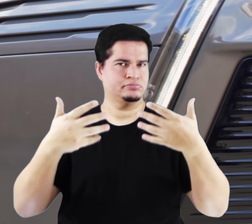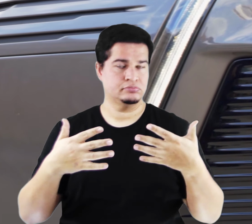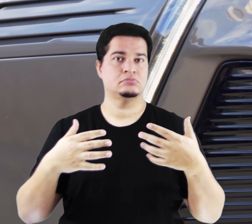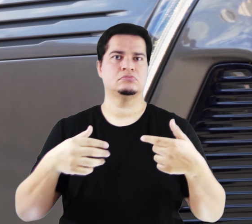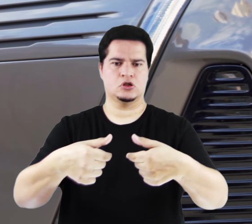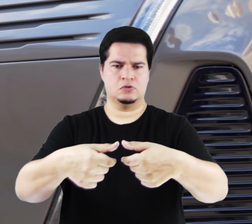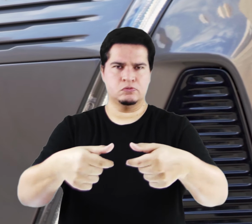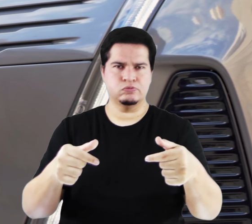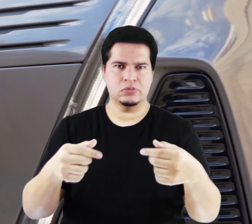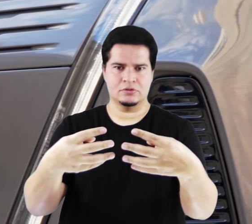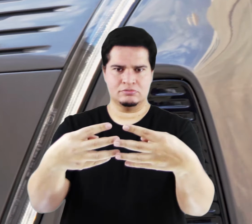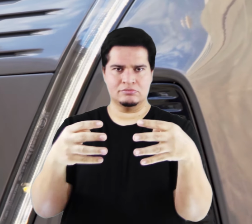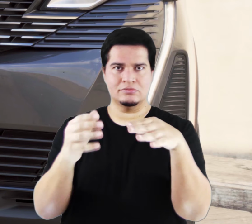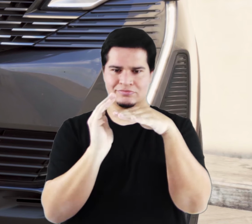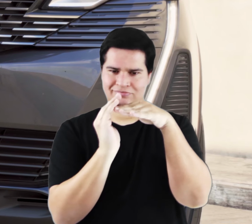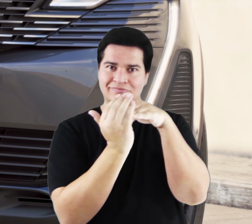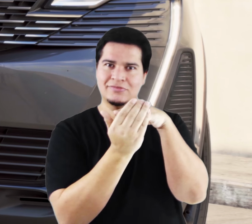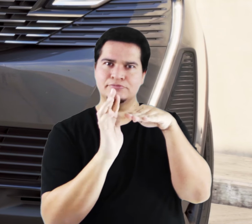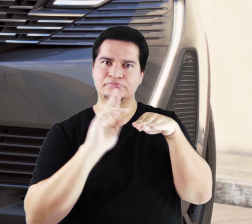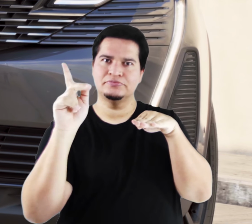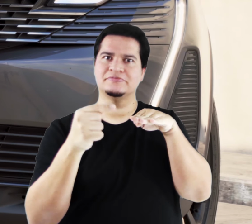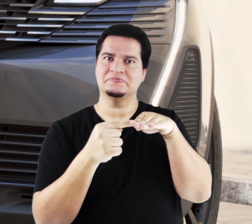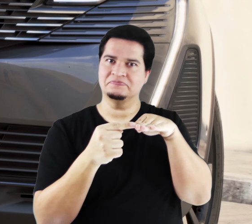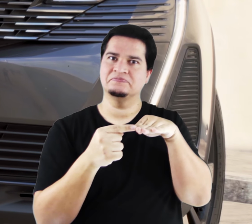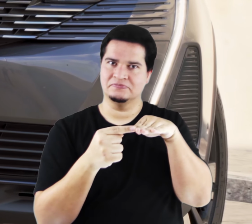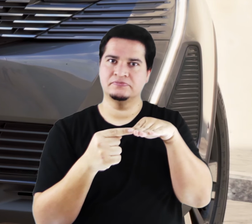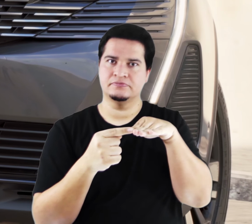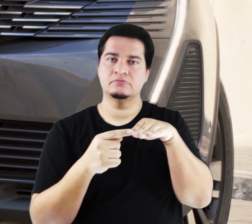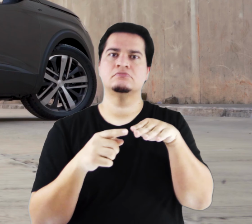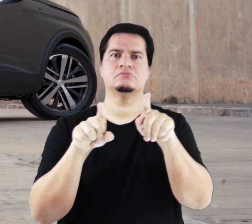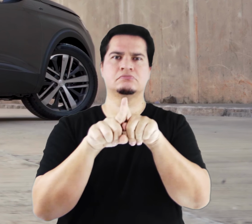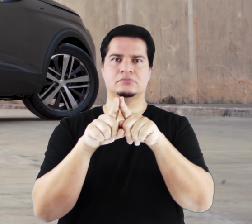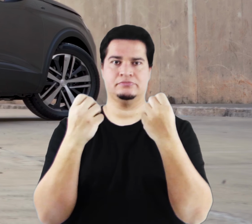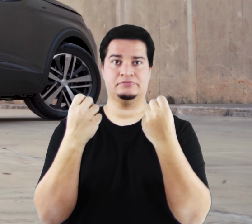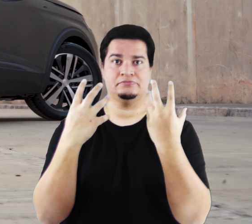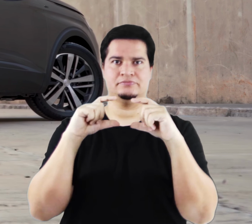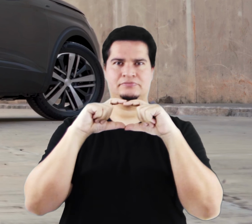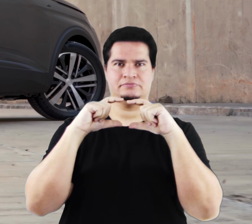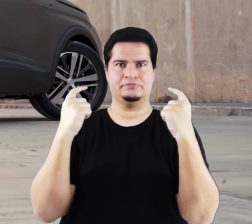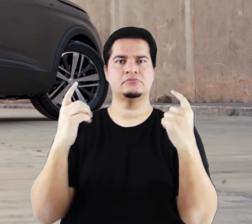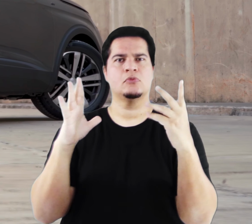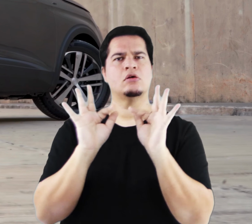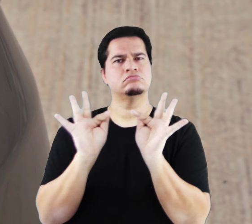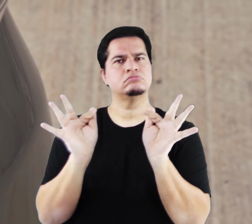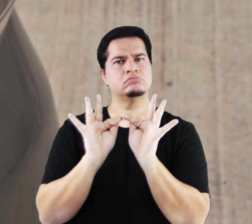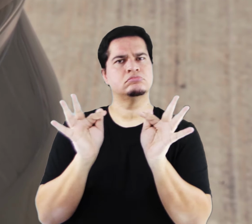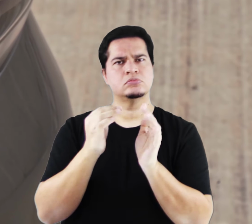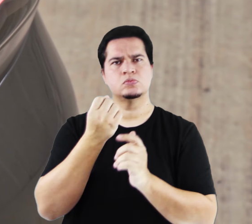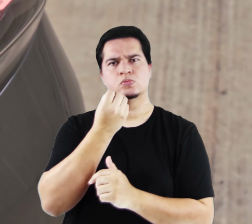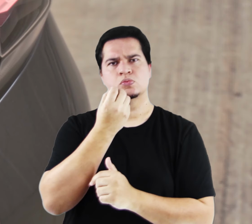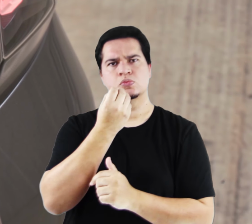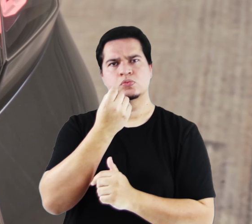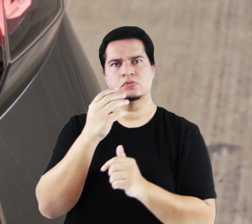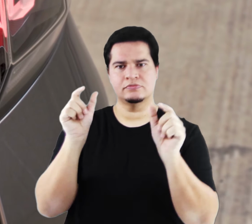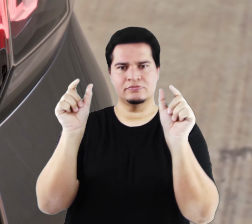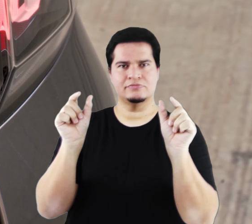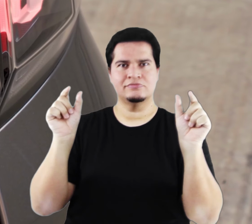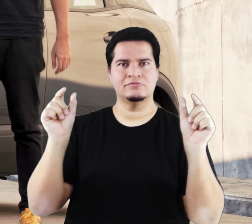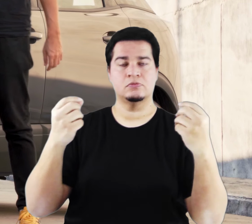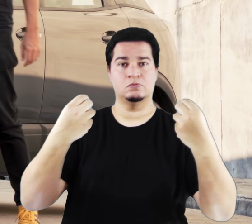grade, para-choque diferente, toda a face aqui diferente, né? E na traseira, mudança um pouco mais modesta aí, as lanternas apenas que mudaram também full